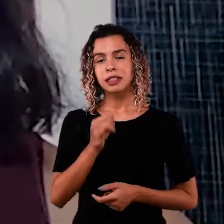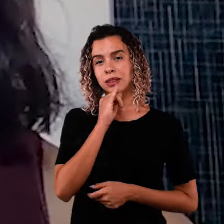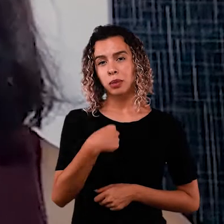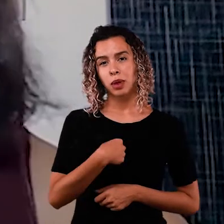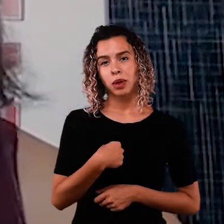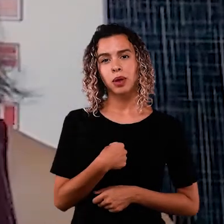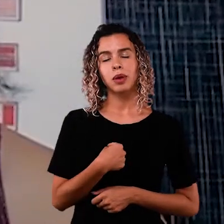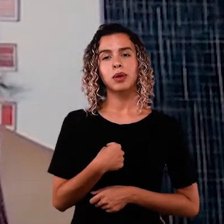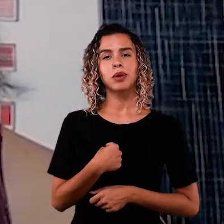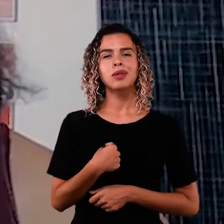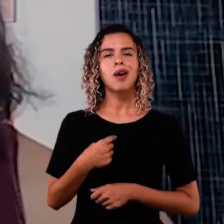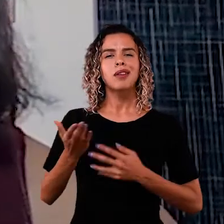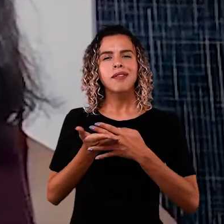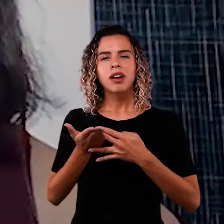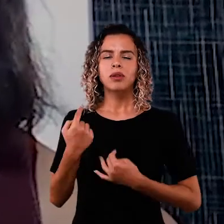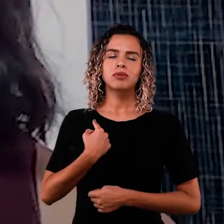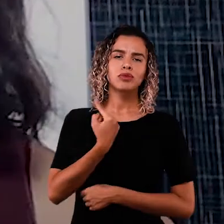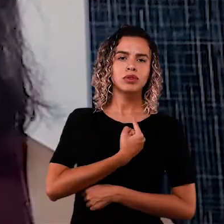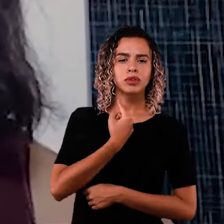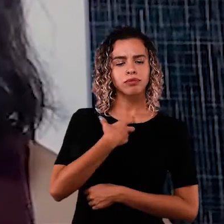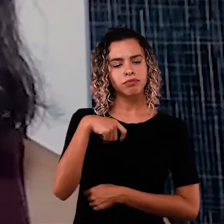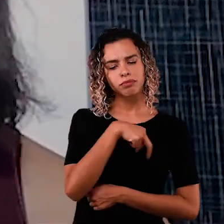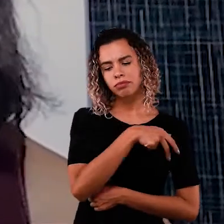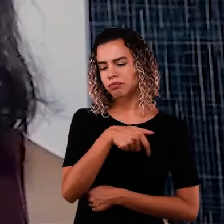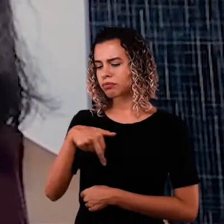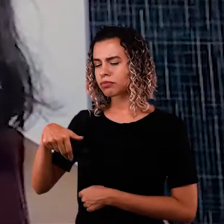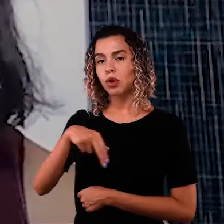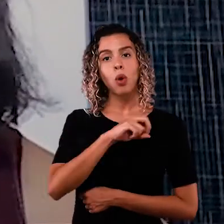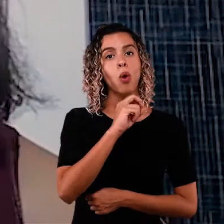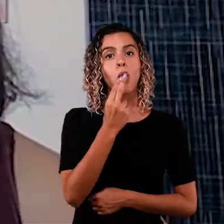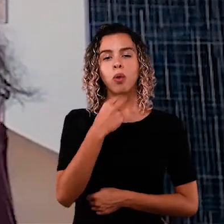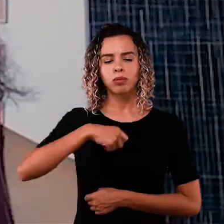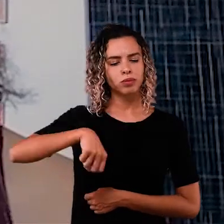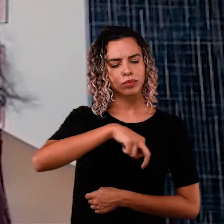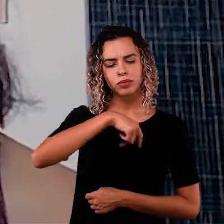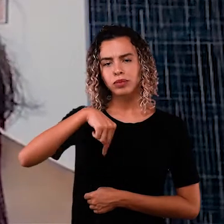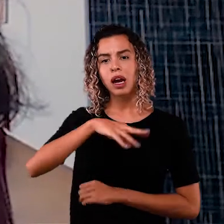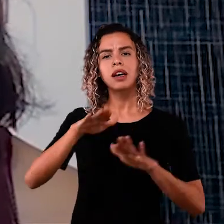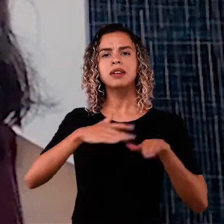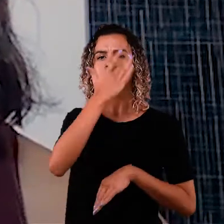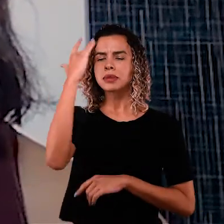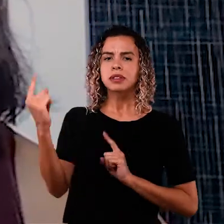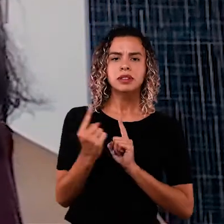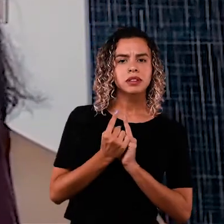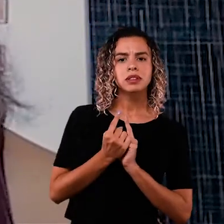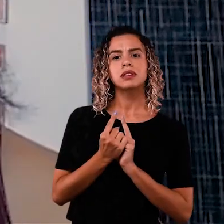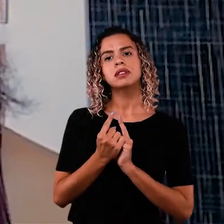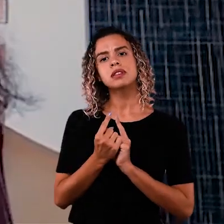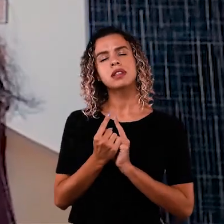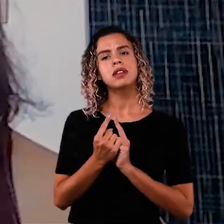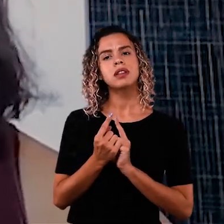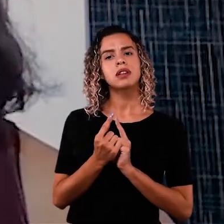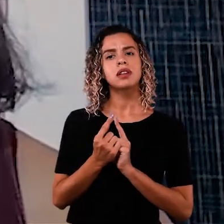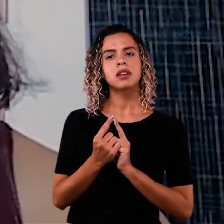eu passava os recreios sozinha, ou eu ia pro pátio e andava de um lado pro outro, ou andava em círculos, e às vezes surgia alguém para